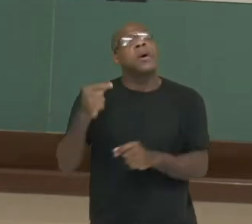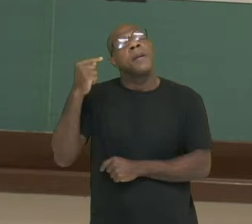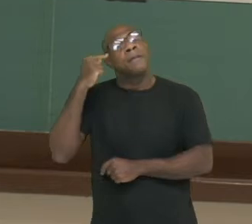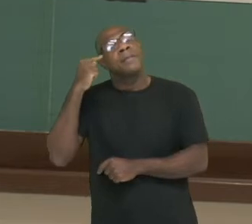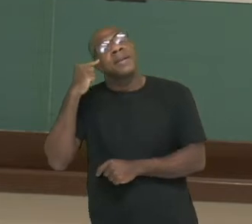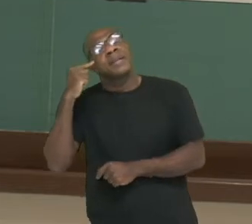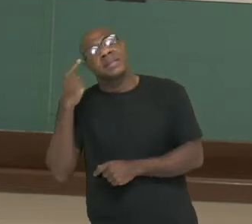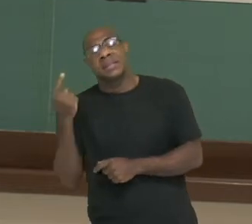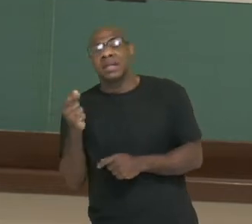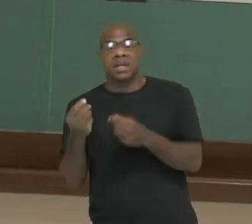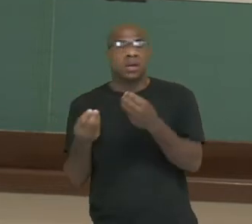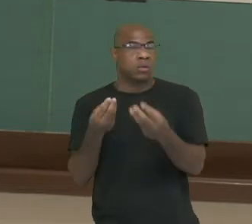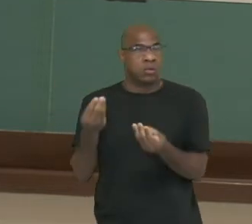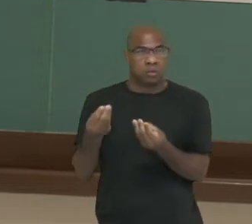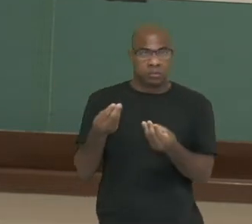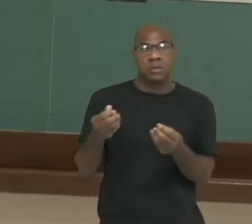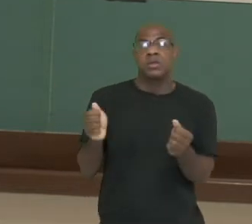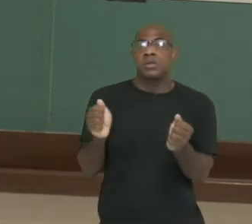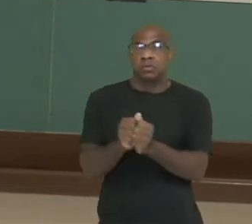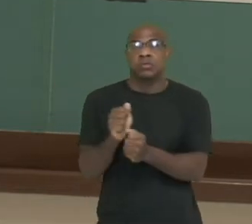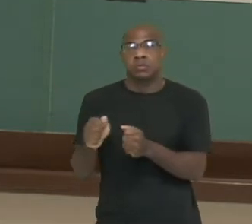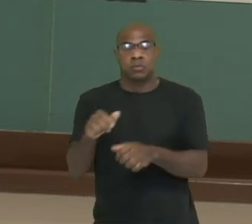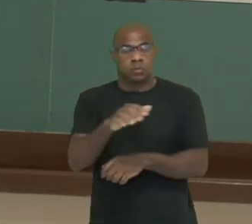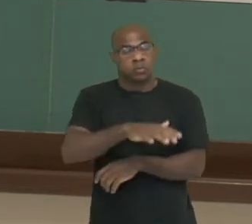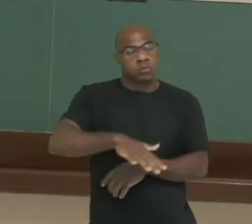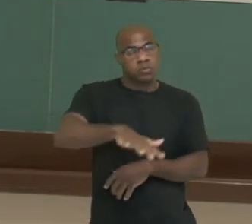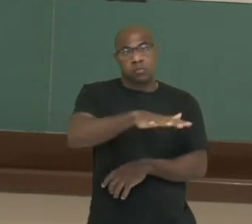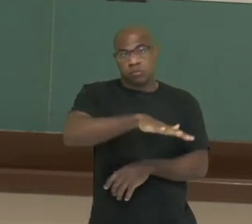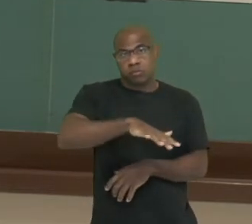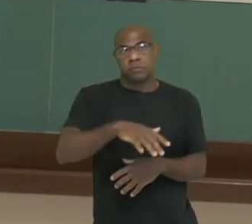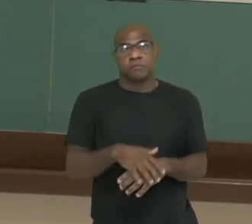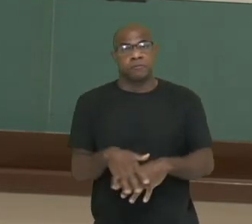o refletir, né, junto com a plateia.